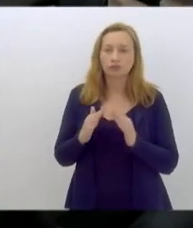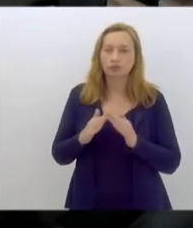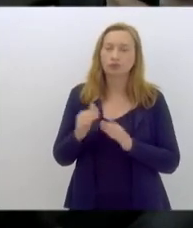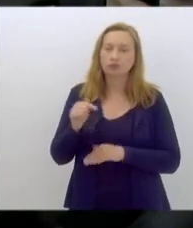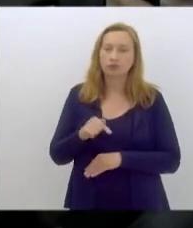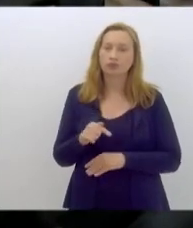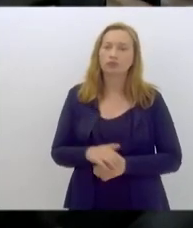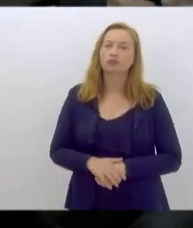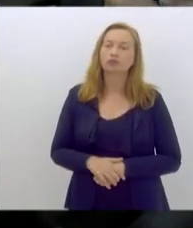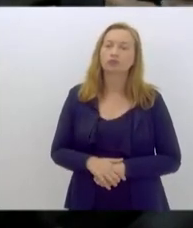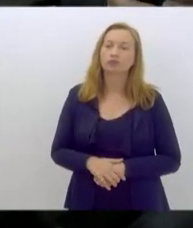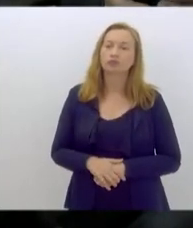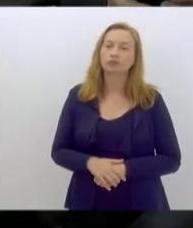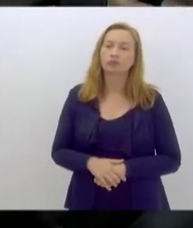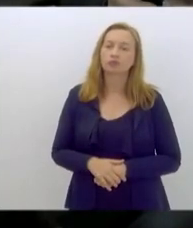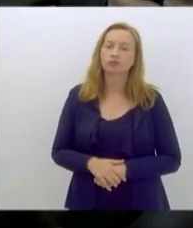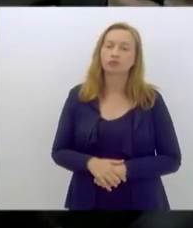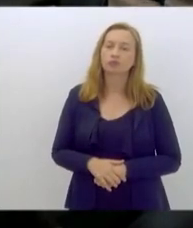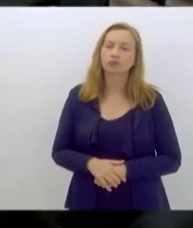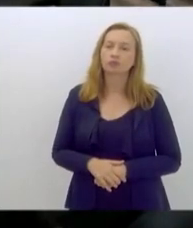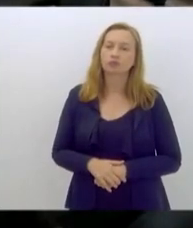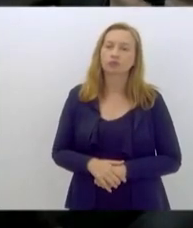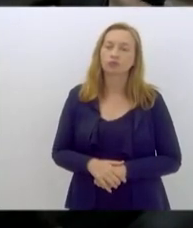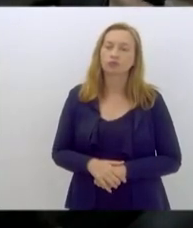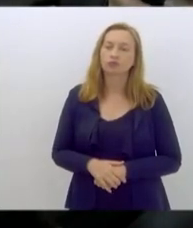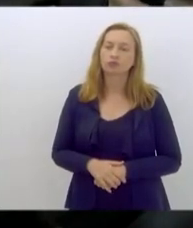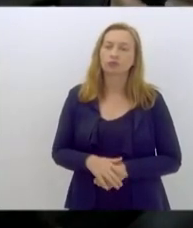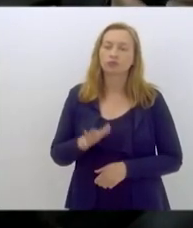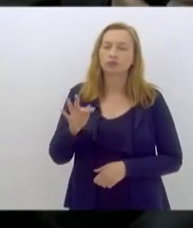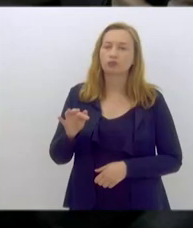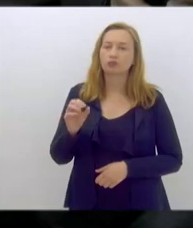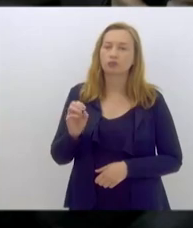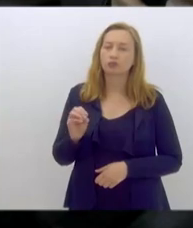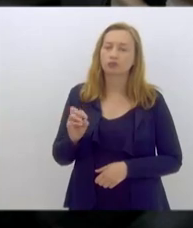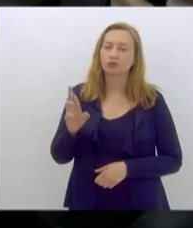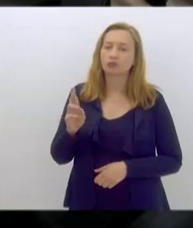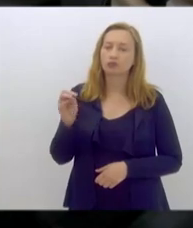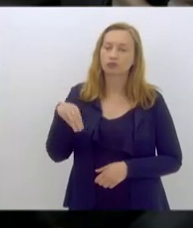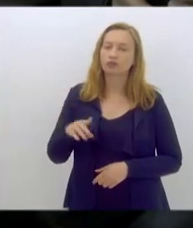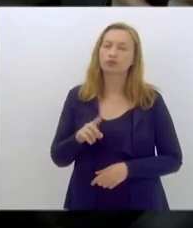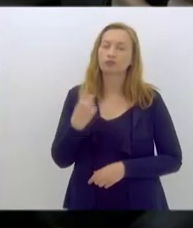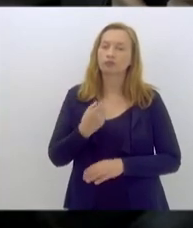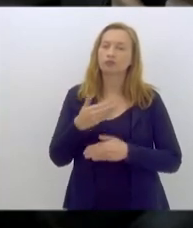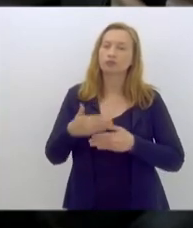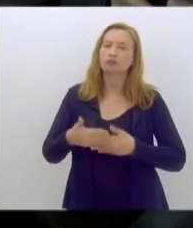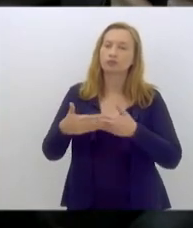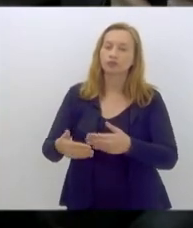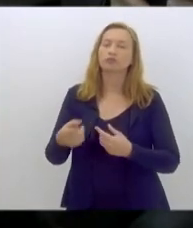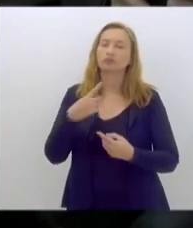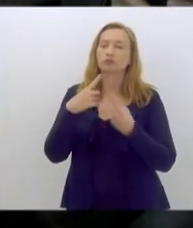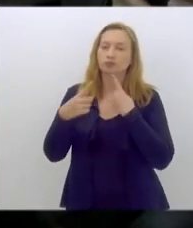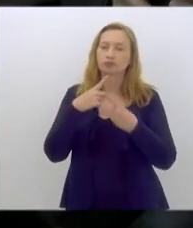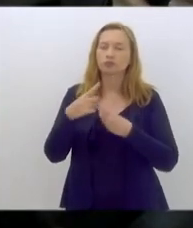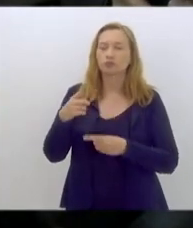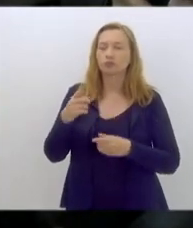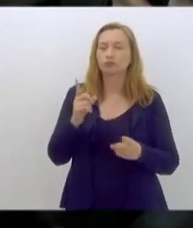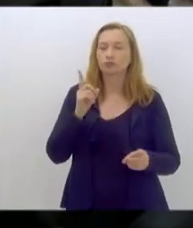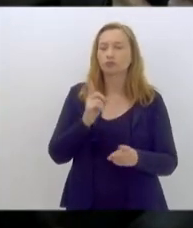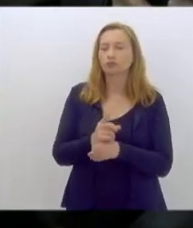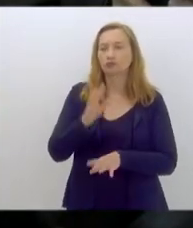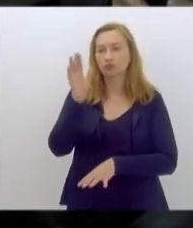aqui é um fórum adequado para que a gente possa avançar nessas discussões e buscar soluções